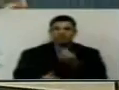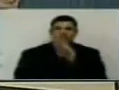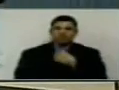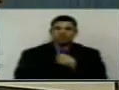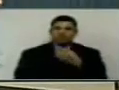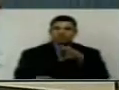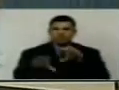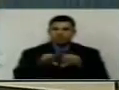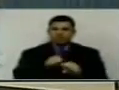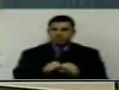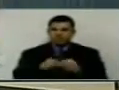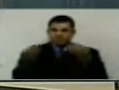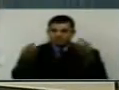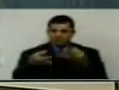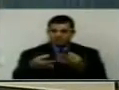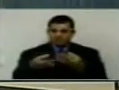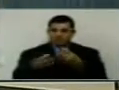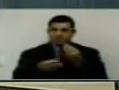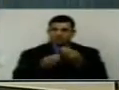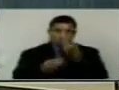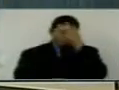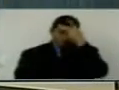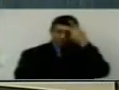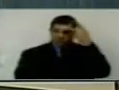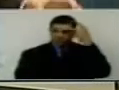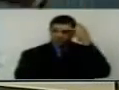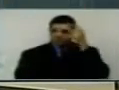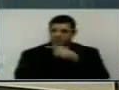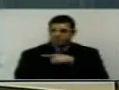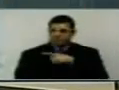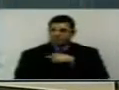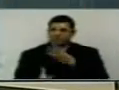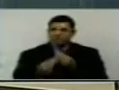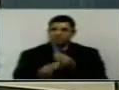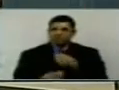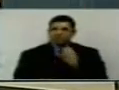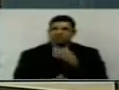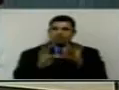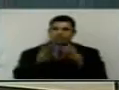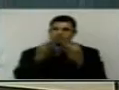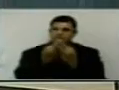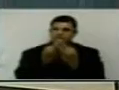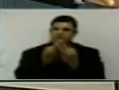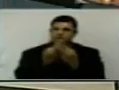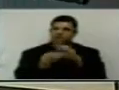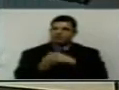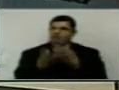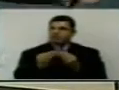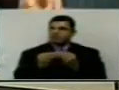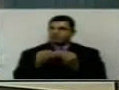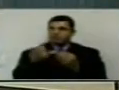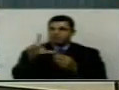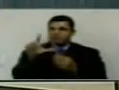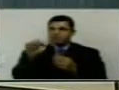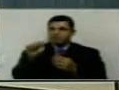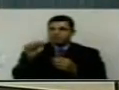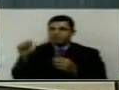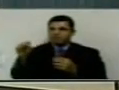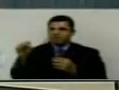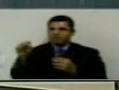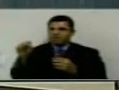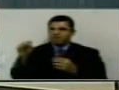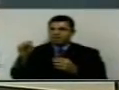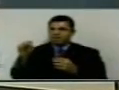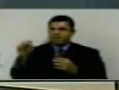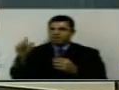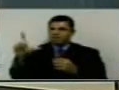A minha formação como cidadão, ela tem muito da minha família e tem muito do La Salle. Eu